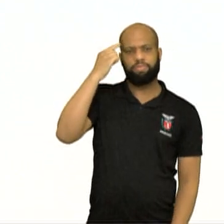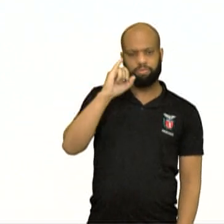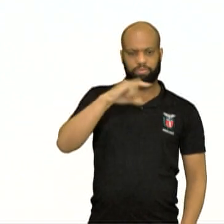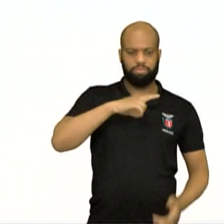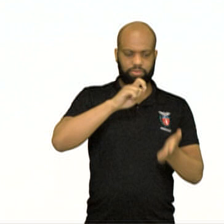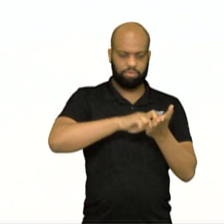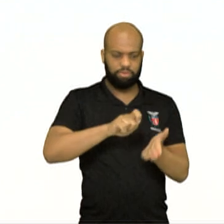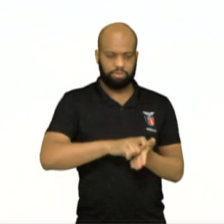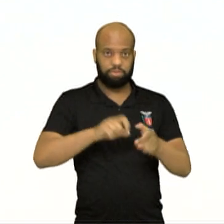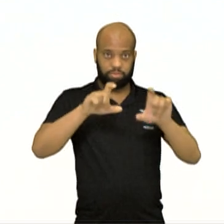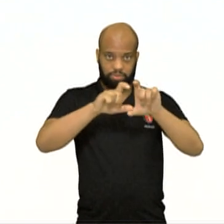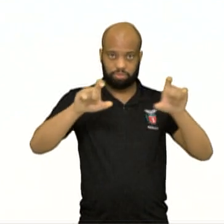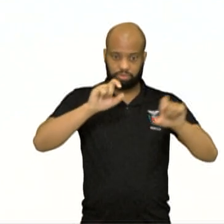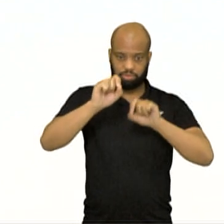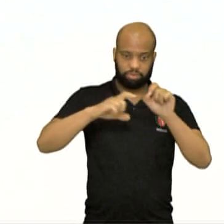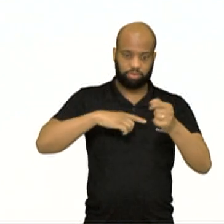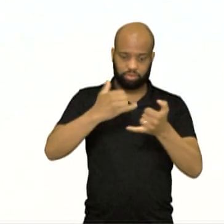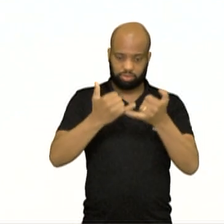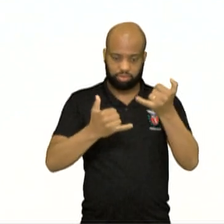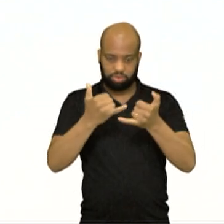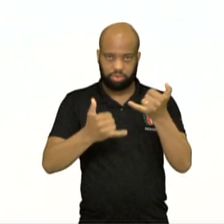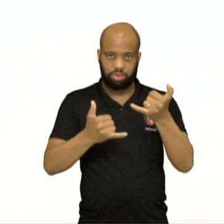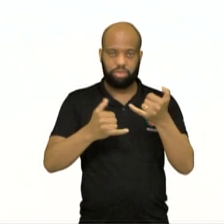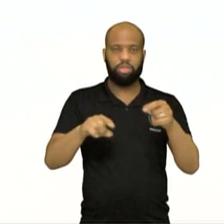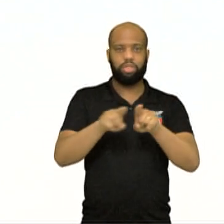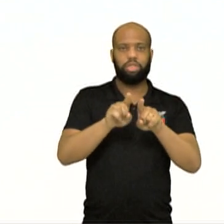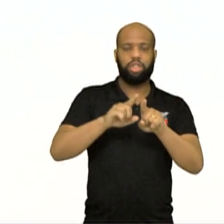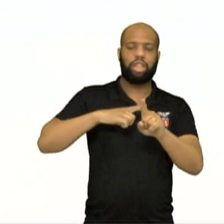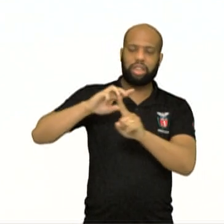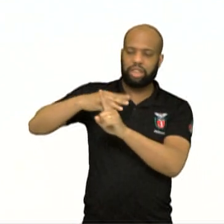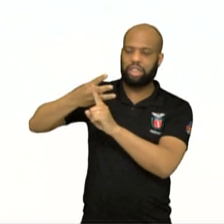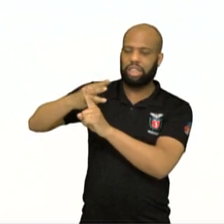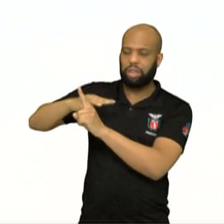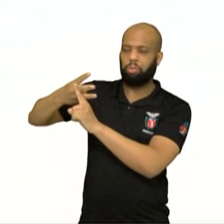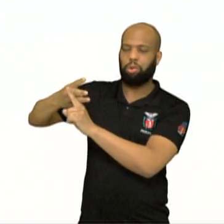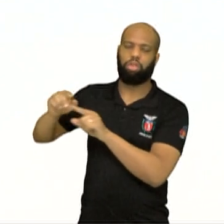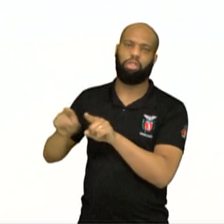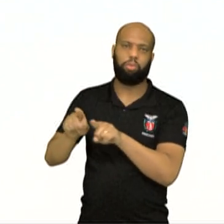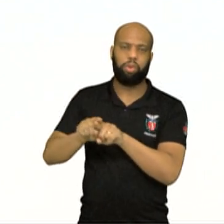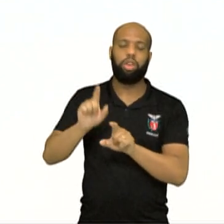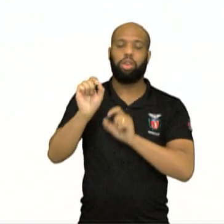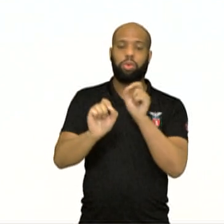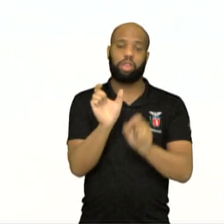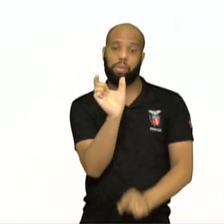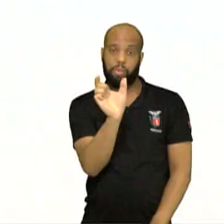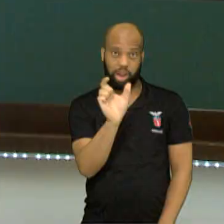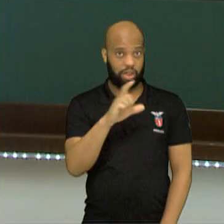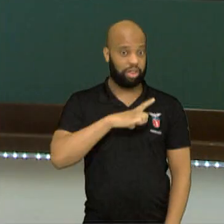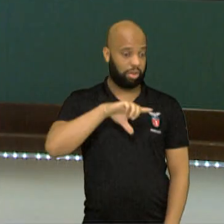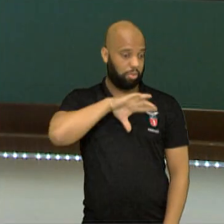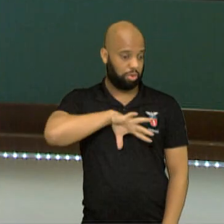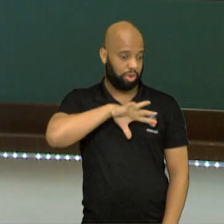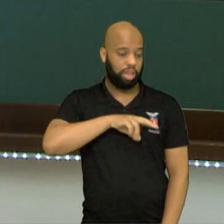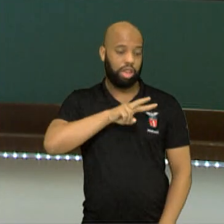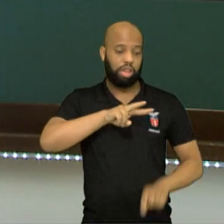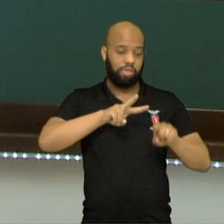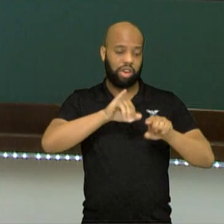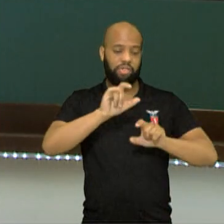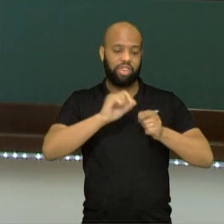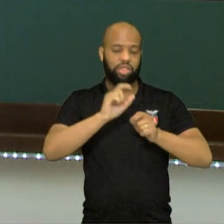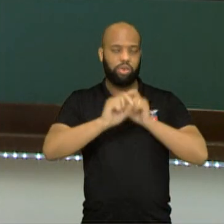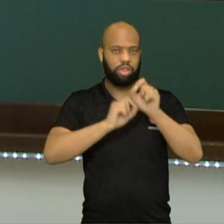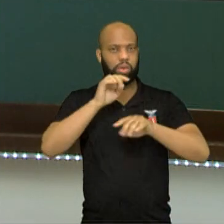escrito no enunciado metade, triplo, né? São palavras que remetem a